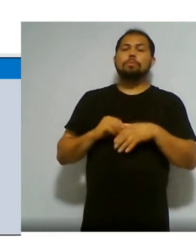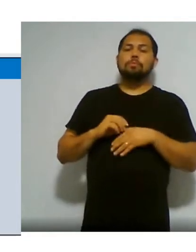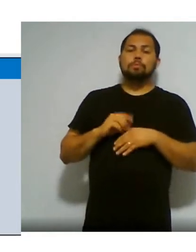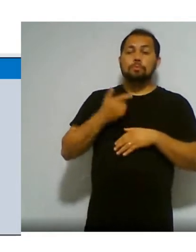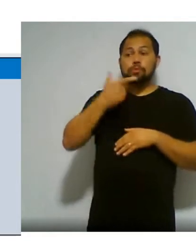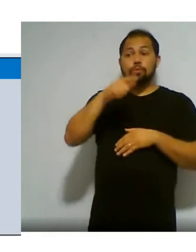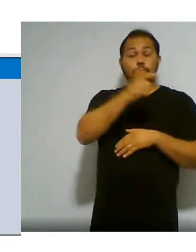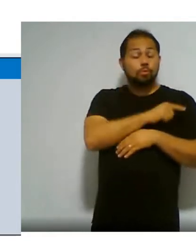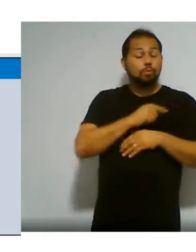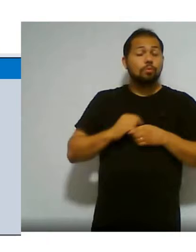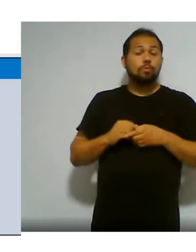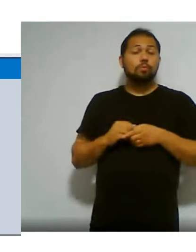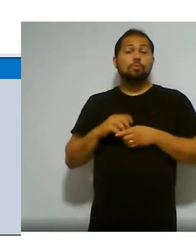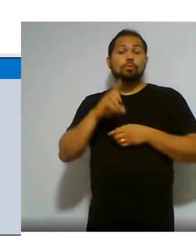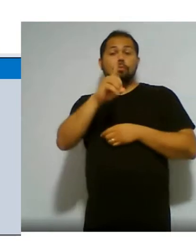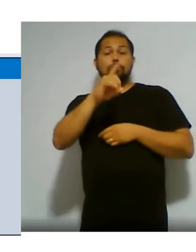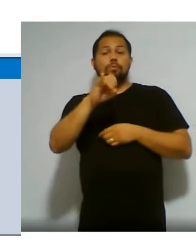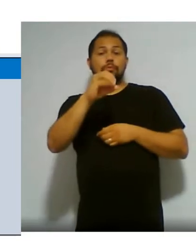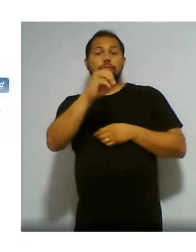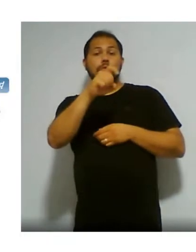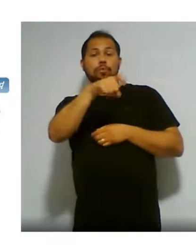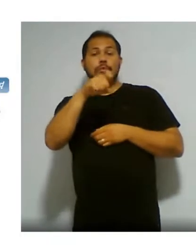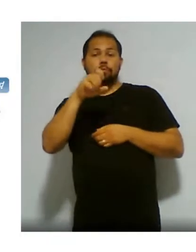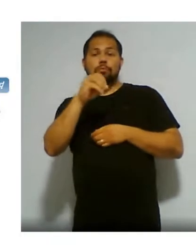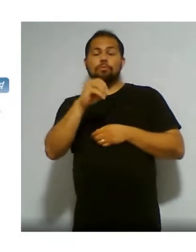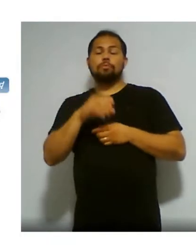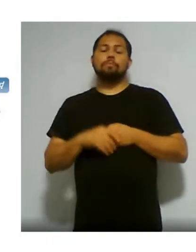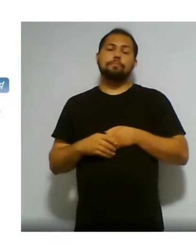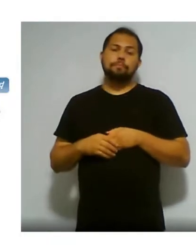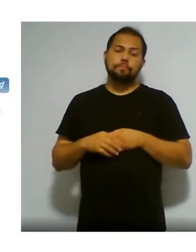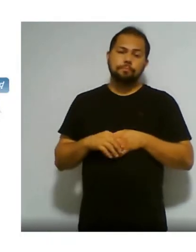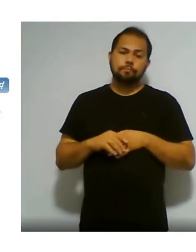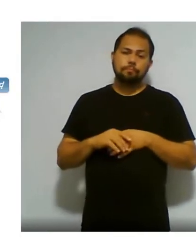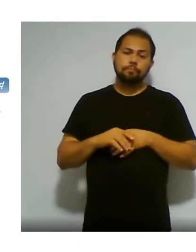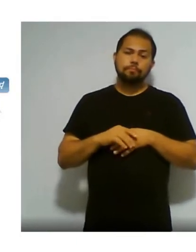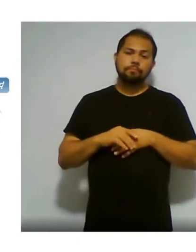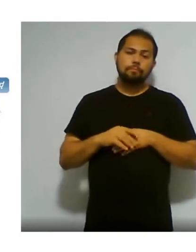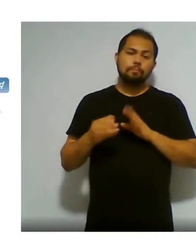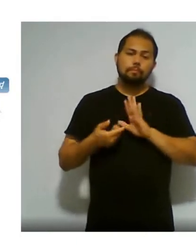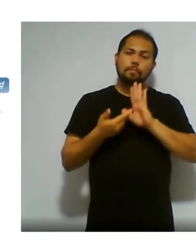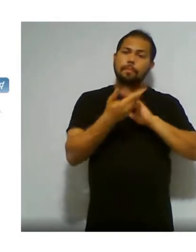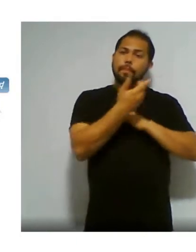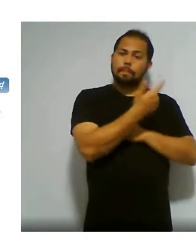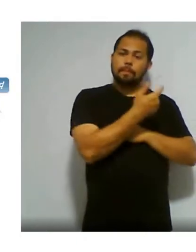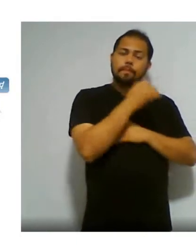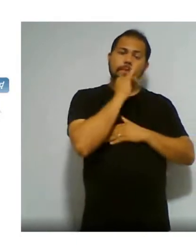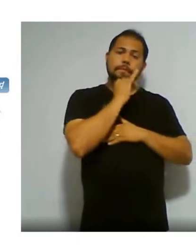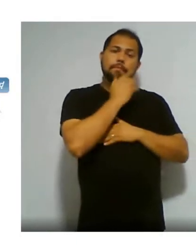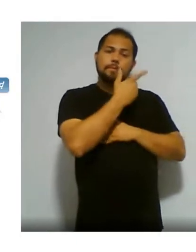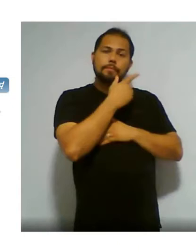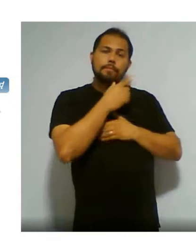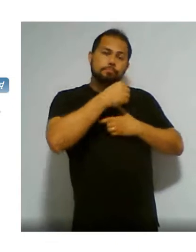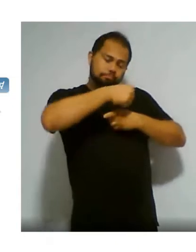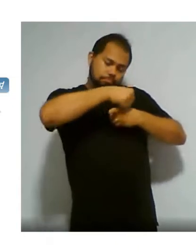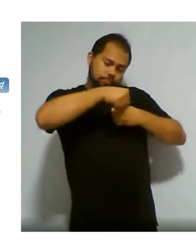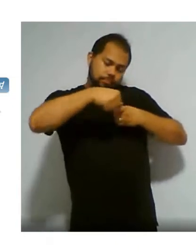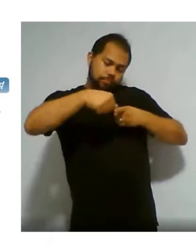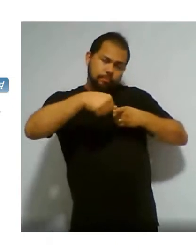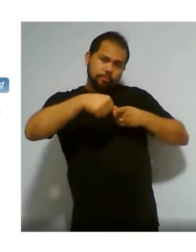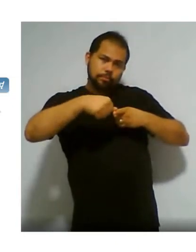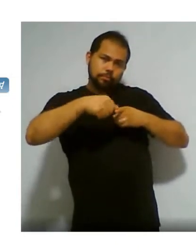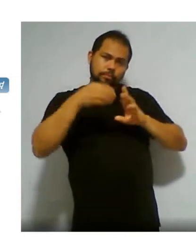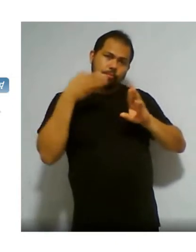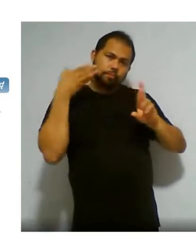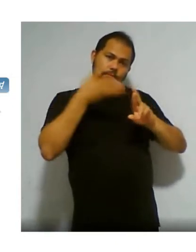de óxido metálico. Né? Aqui está um exemplo de uma pasta térmica, referência. Essa é uma das